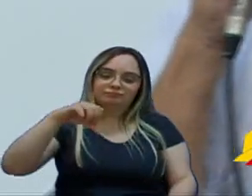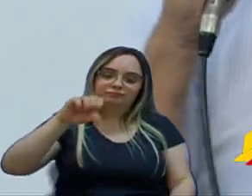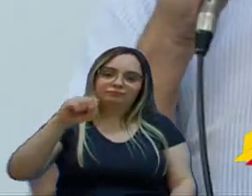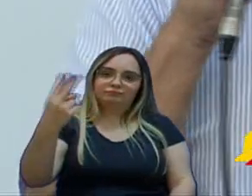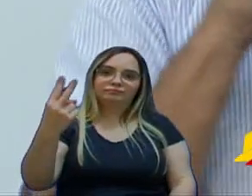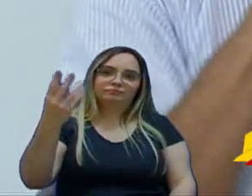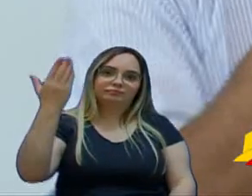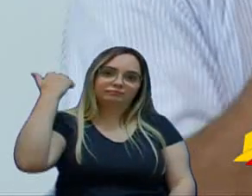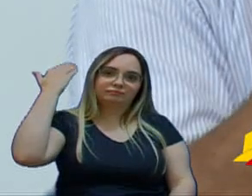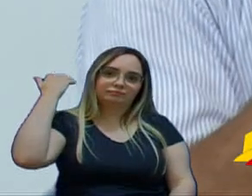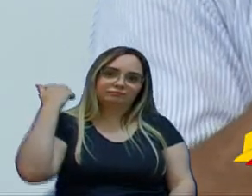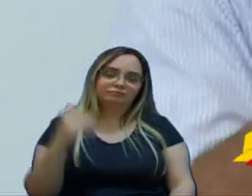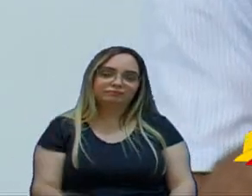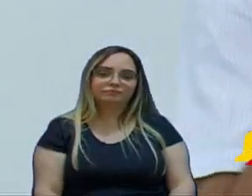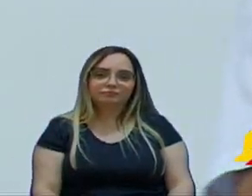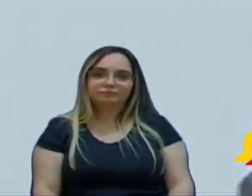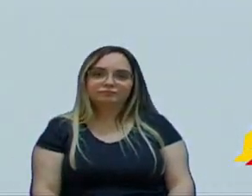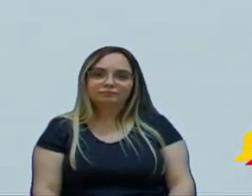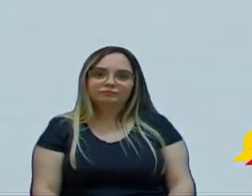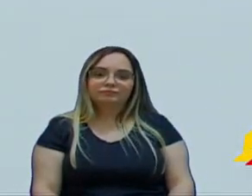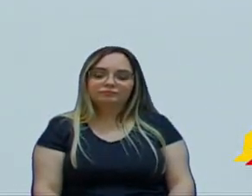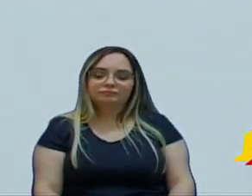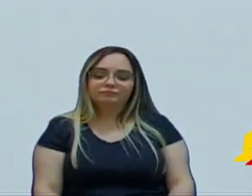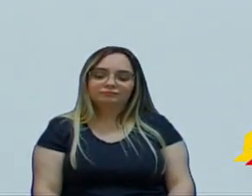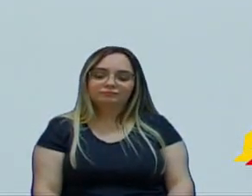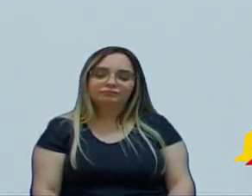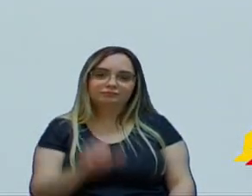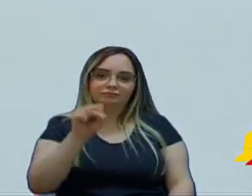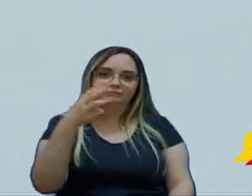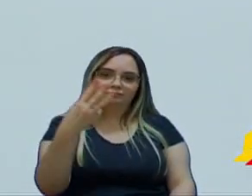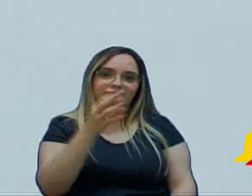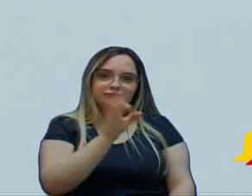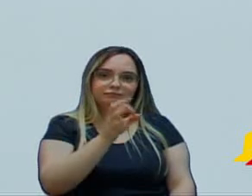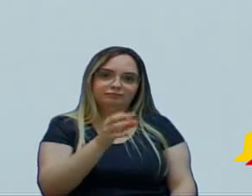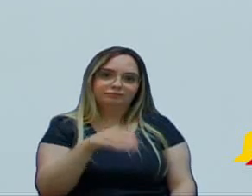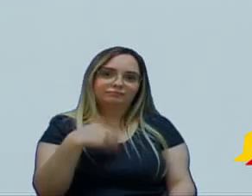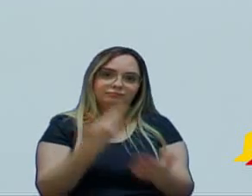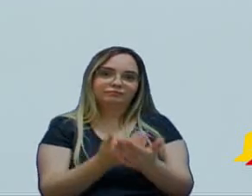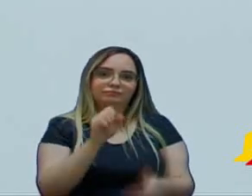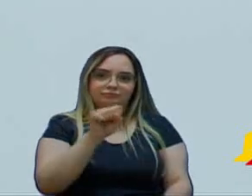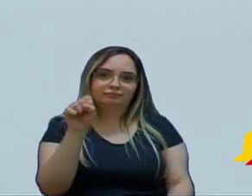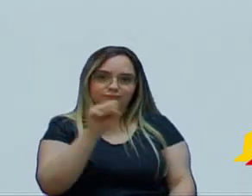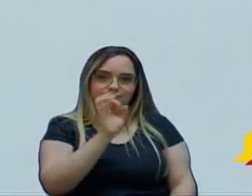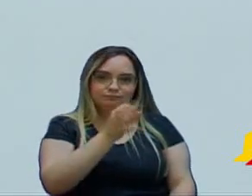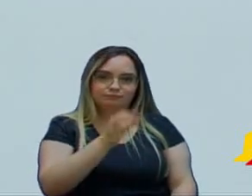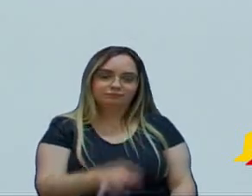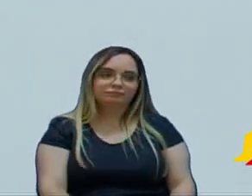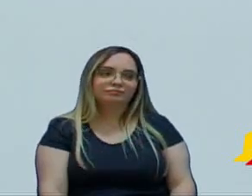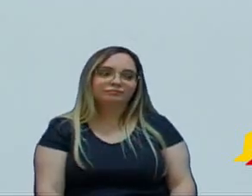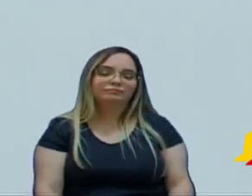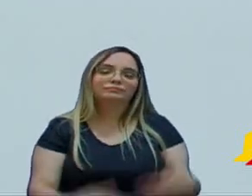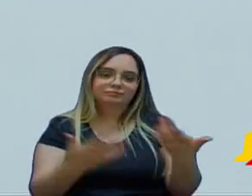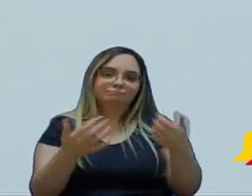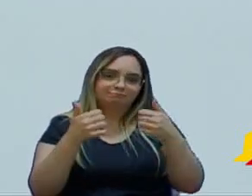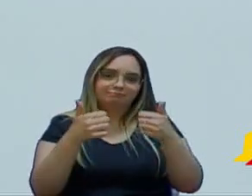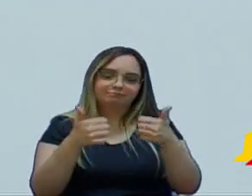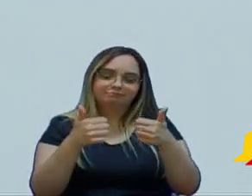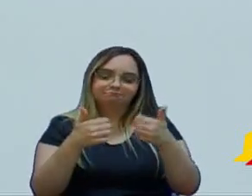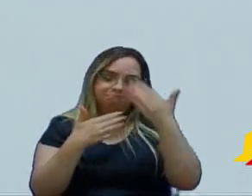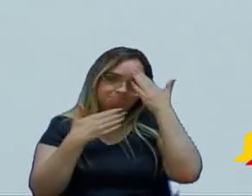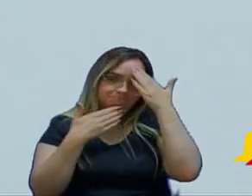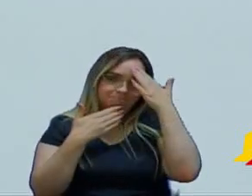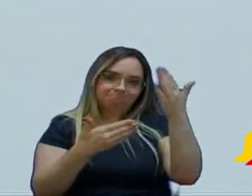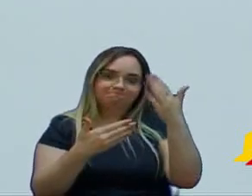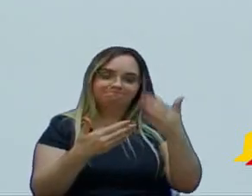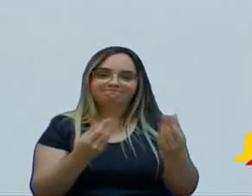em 1981, acho que é 82. 83, isso. Até 88, se não me engano. Então é isso. Tenho dito,